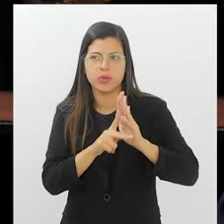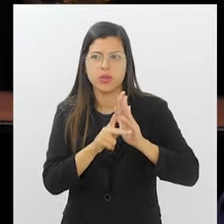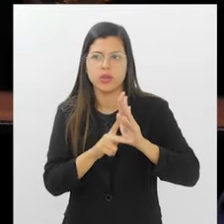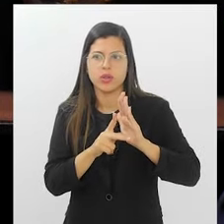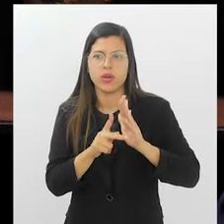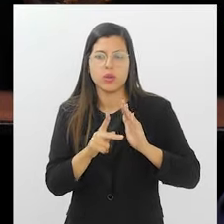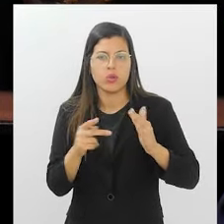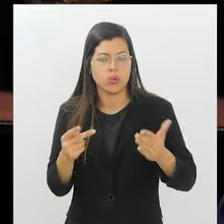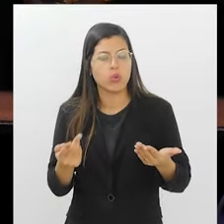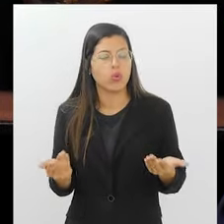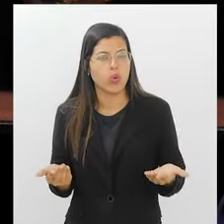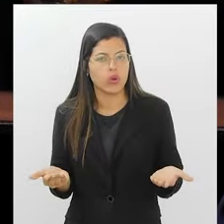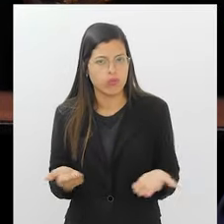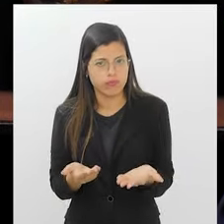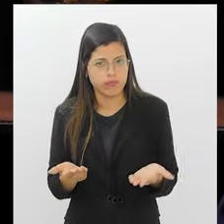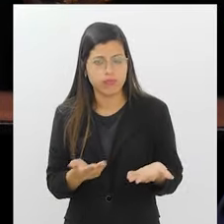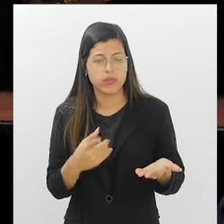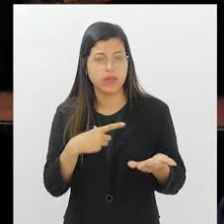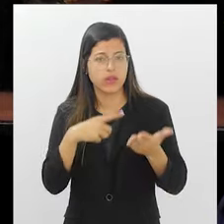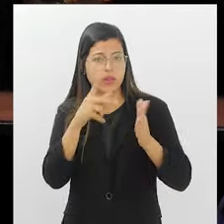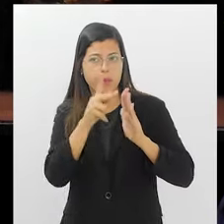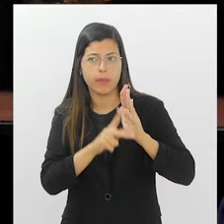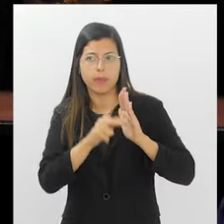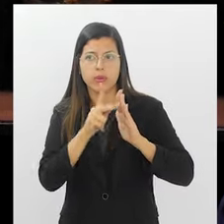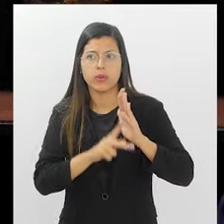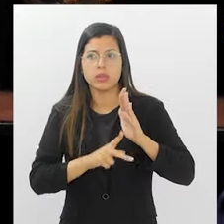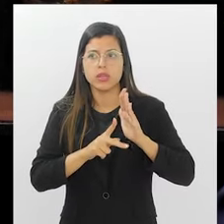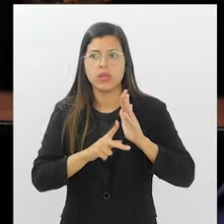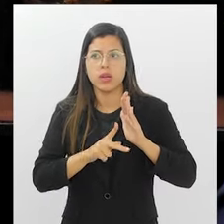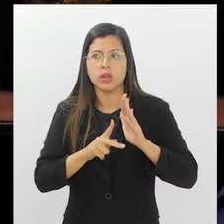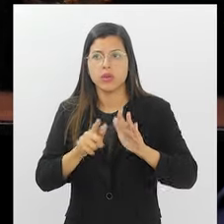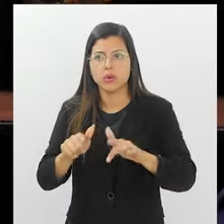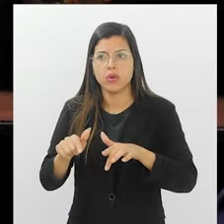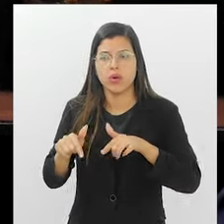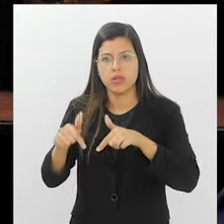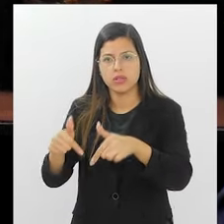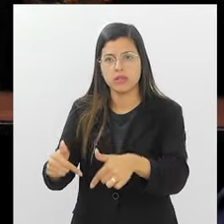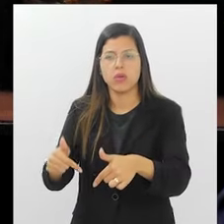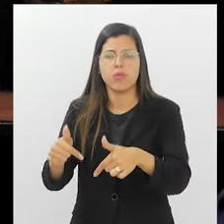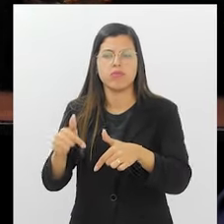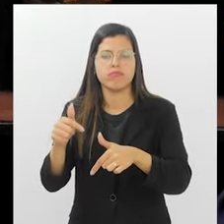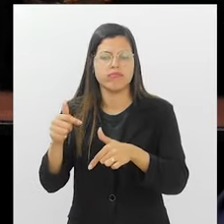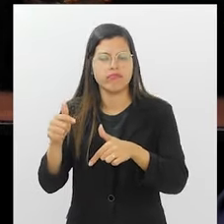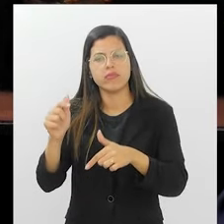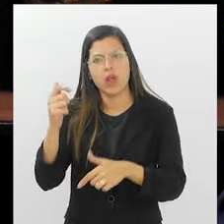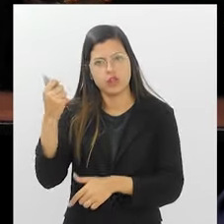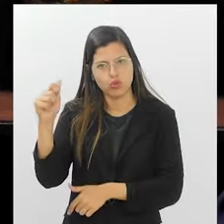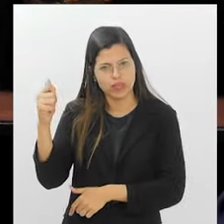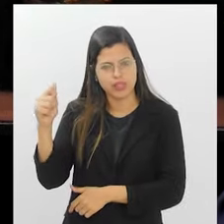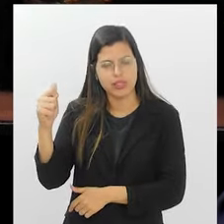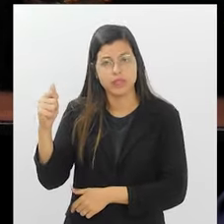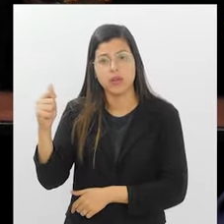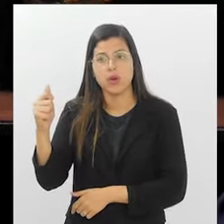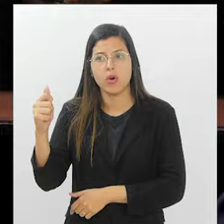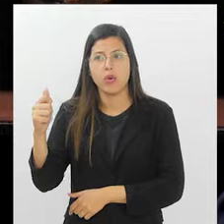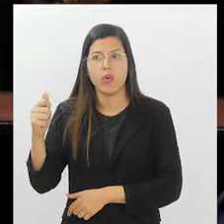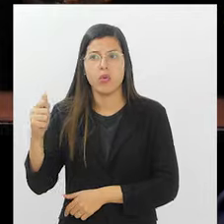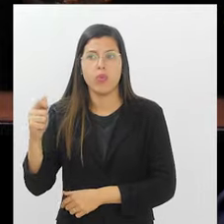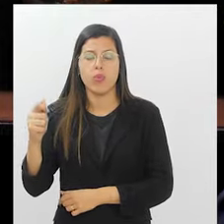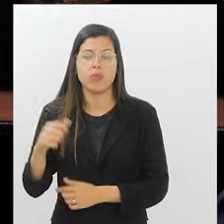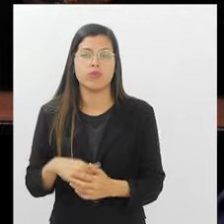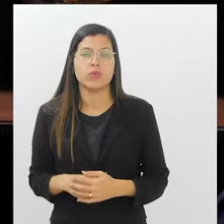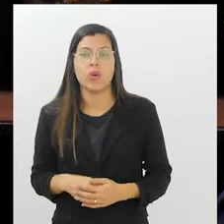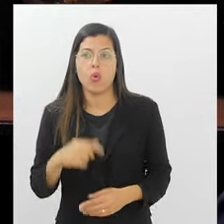né? Atualmente eu tenho... um projeto que atua numa associação